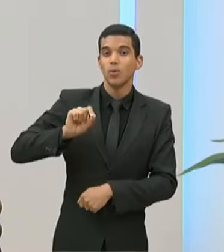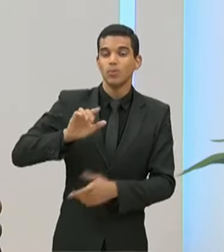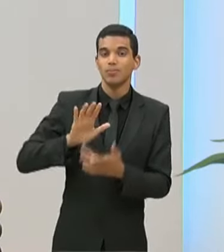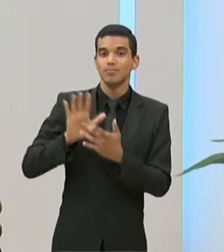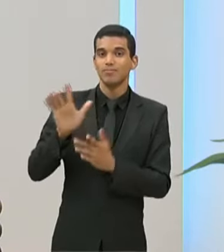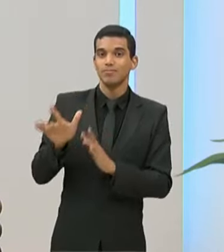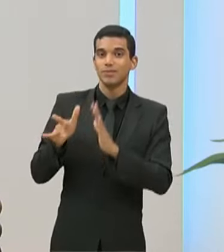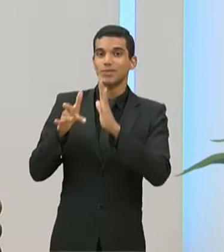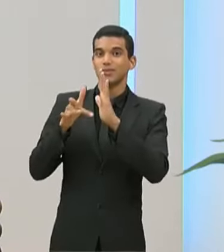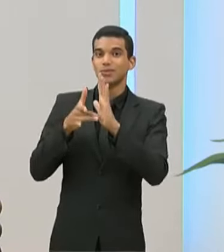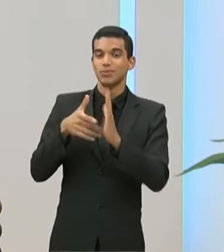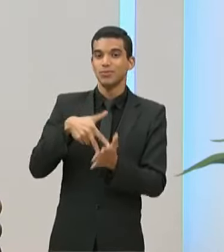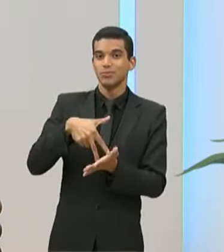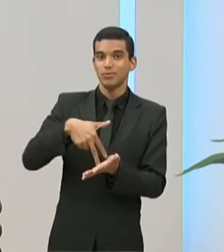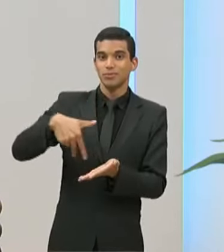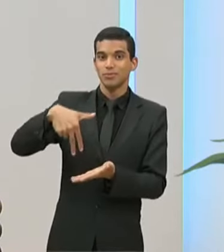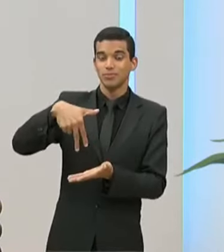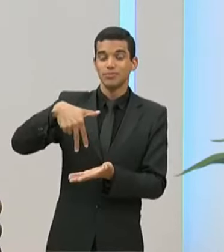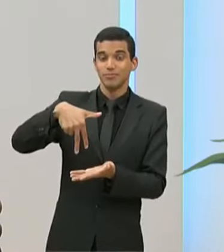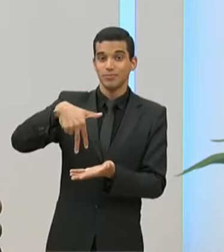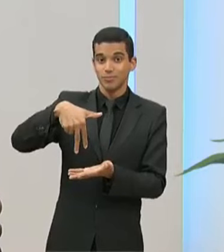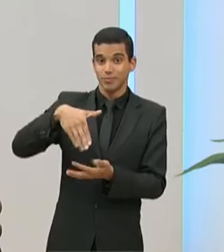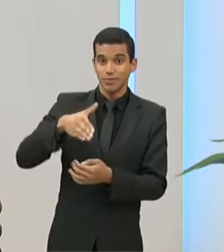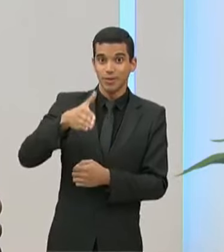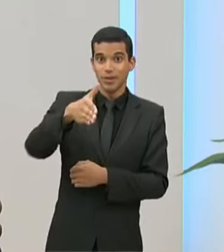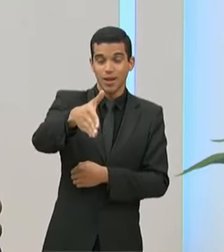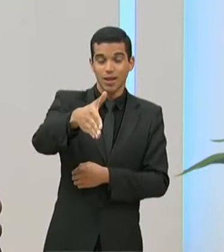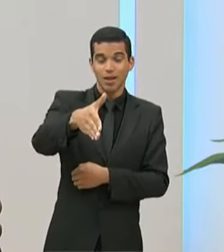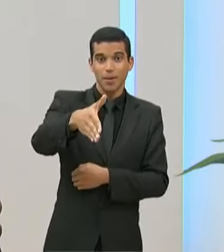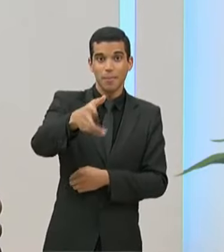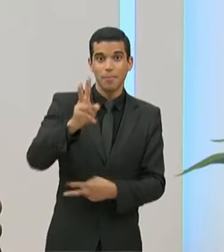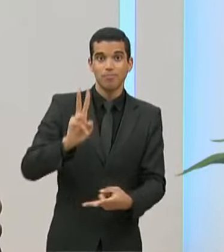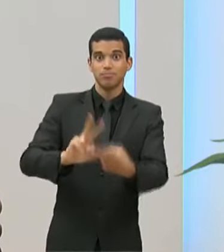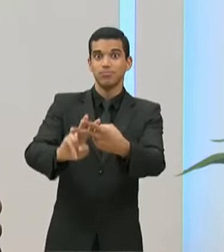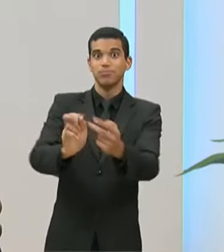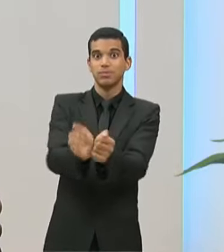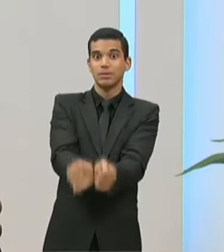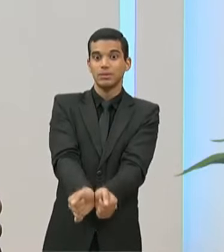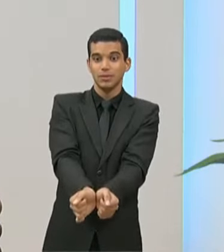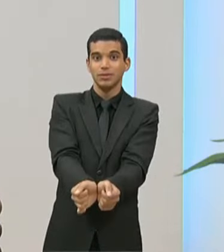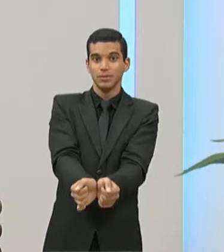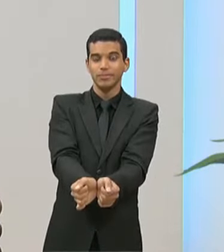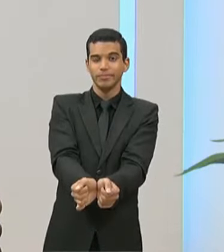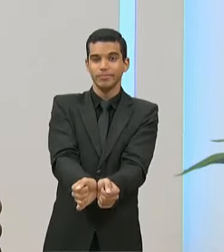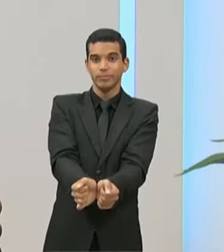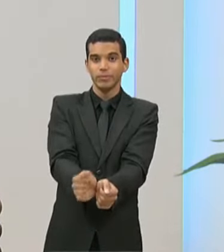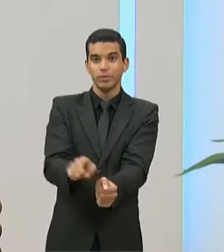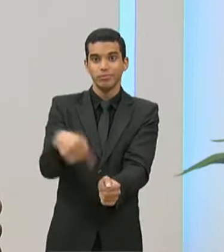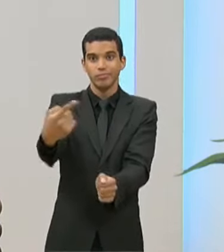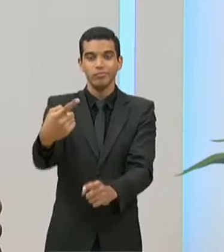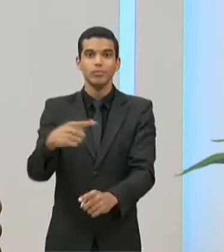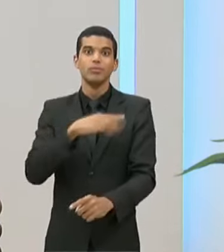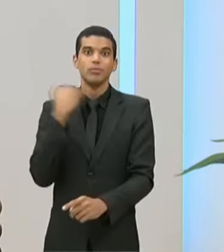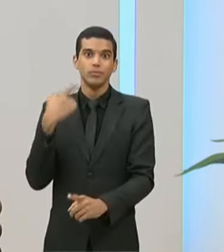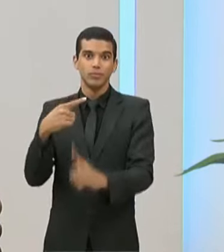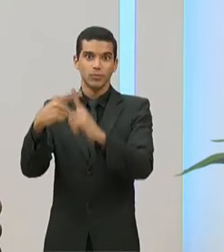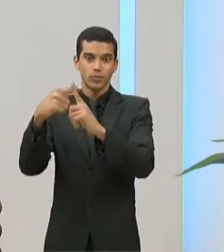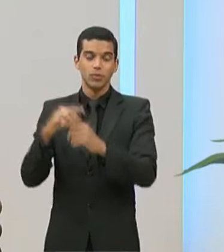qual ele seria preso. E isso ele menciona no capítulo anterior,